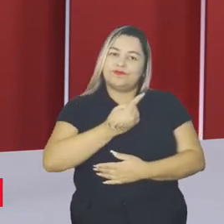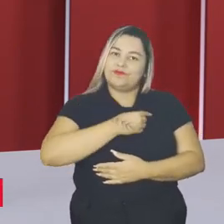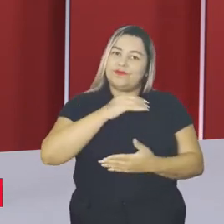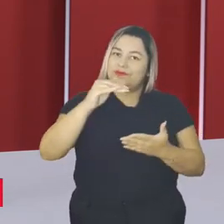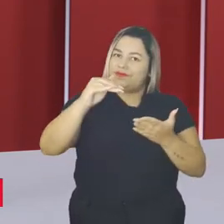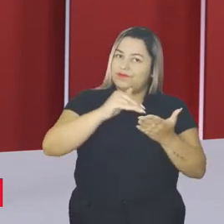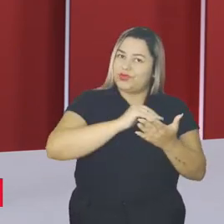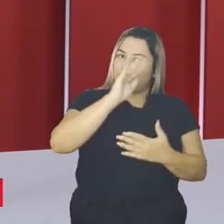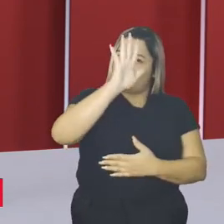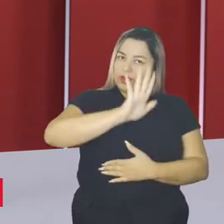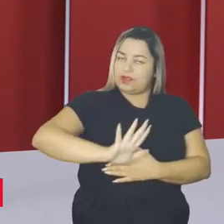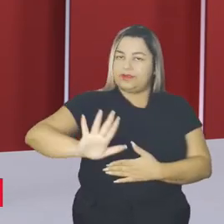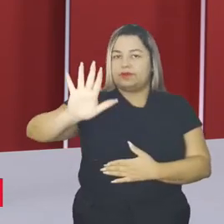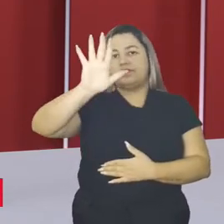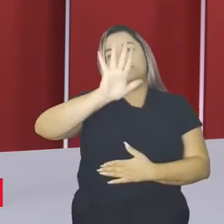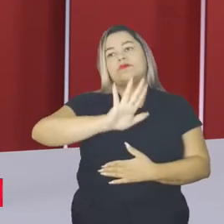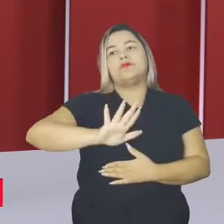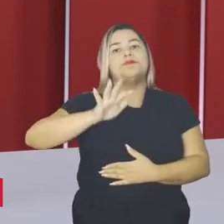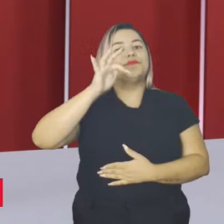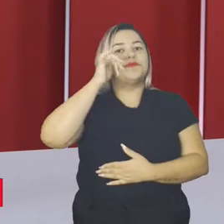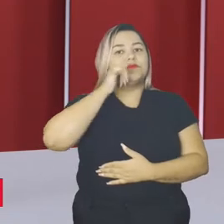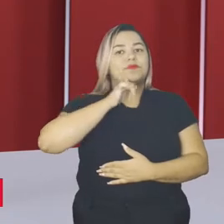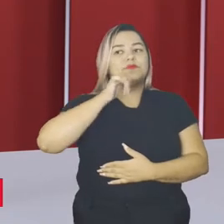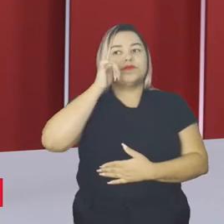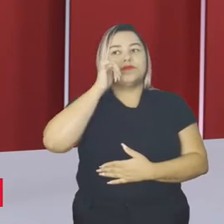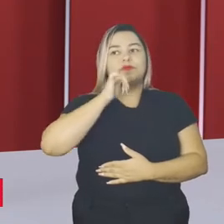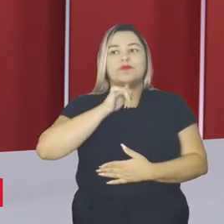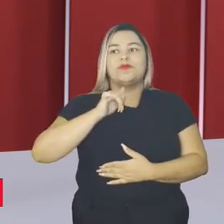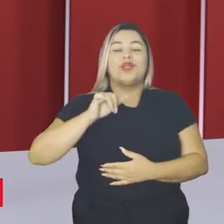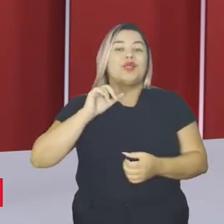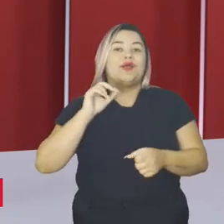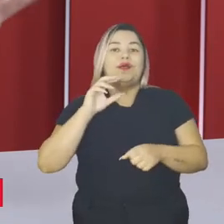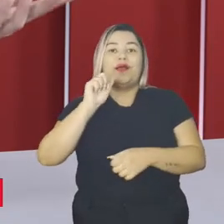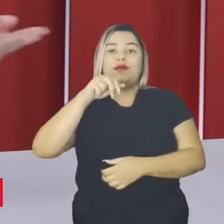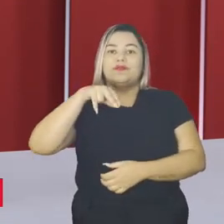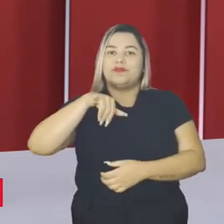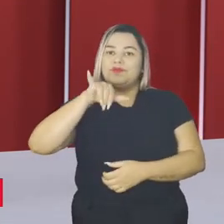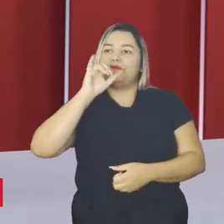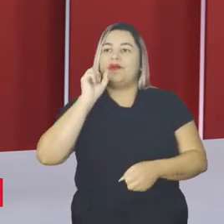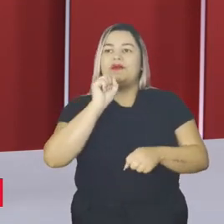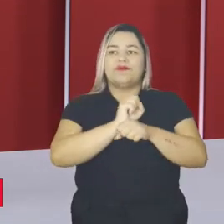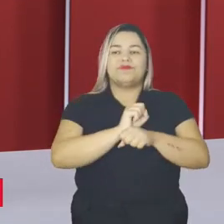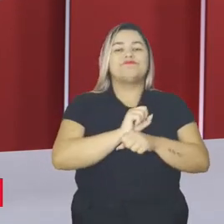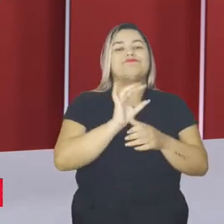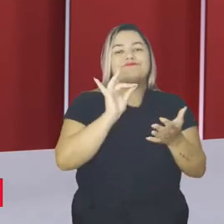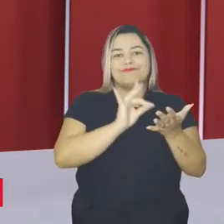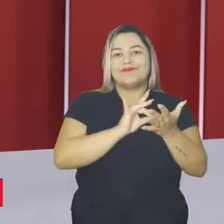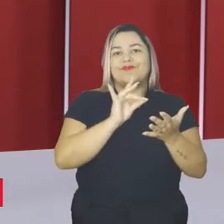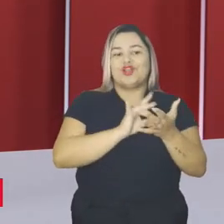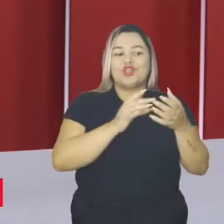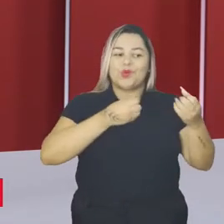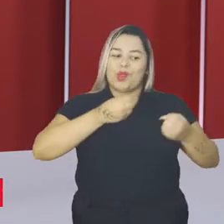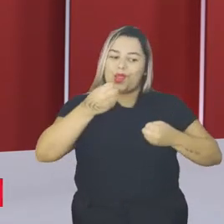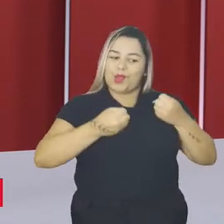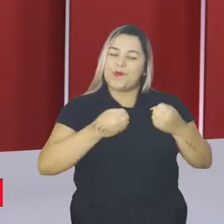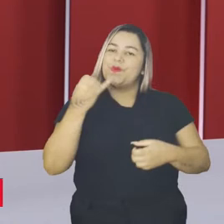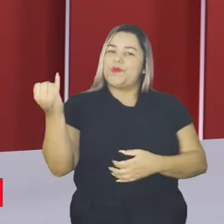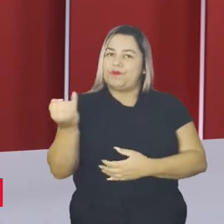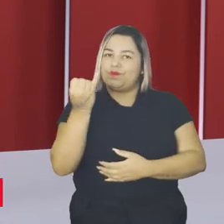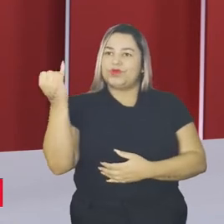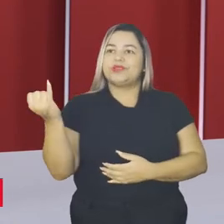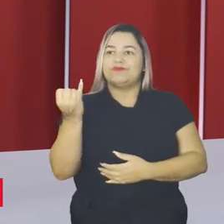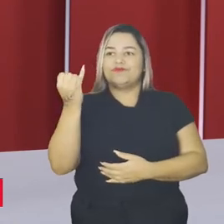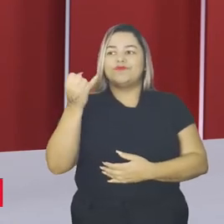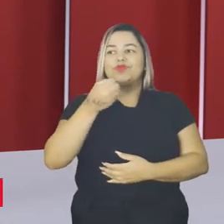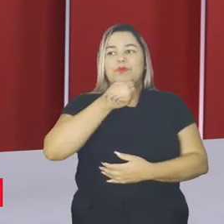Secretária Nacional de Mulheres. Anne não para, diz aqui Alberto Quirone. Pois é, entra até do carro, maravilha, importante entrar, né, gente?